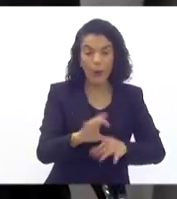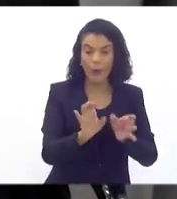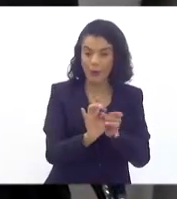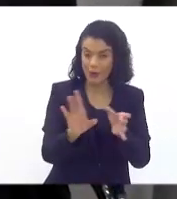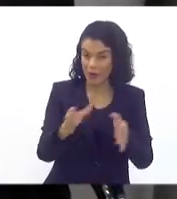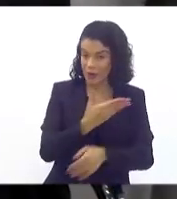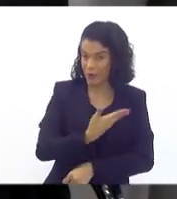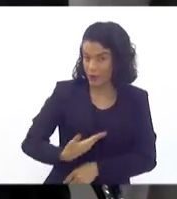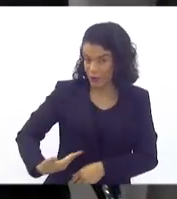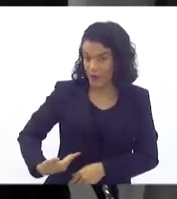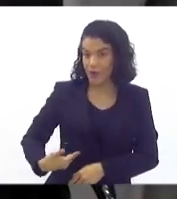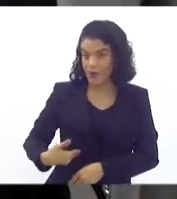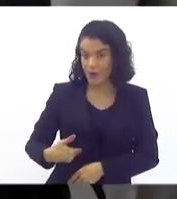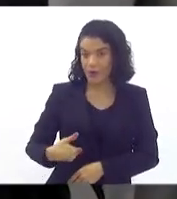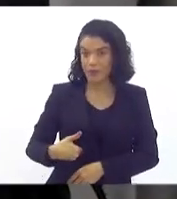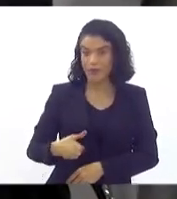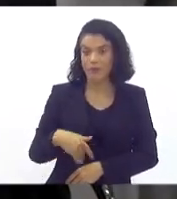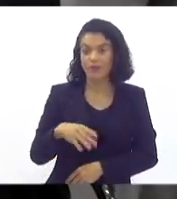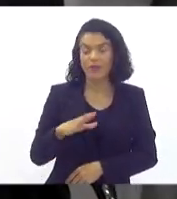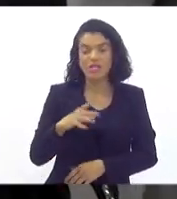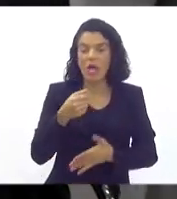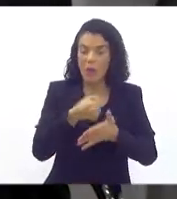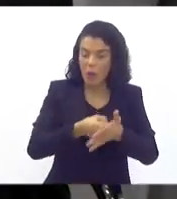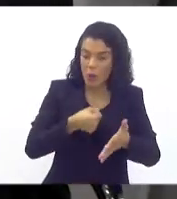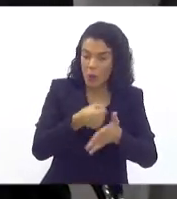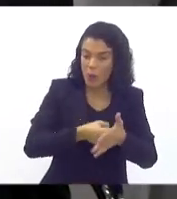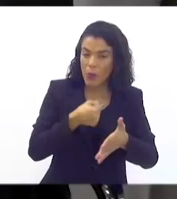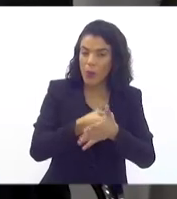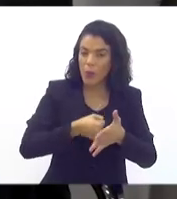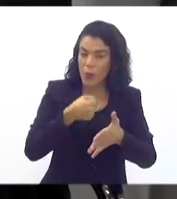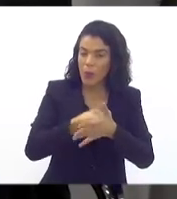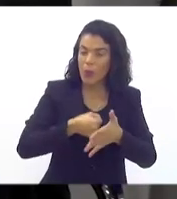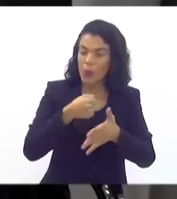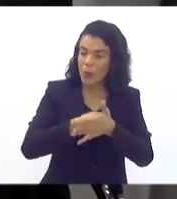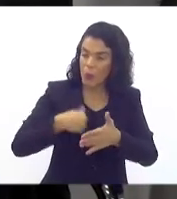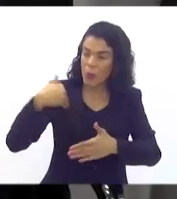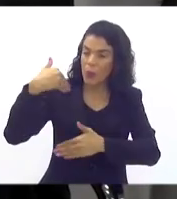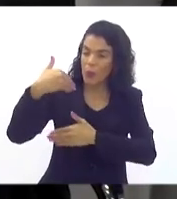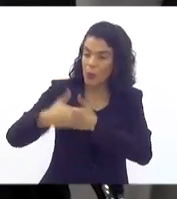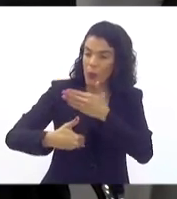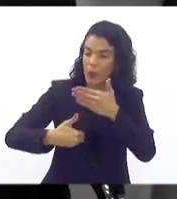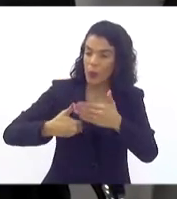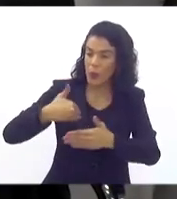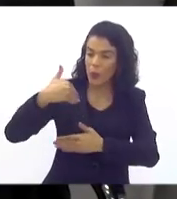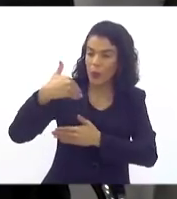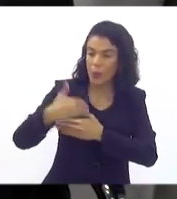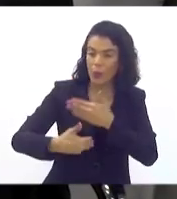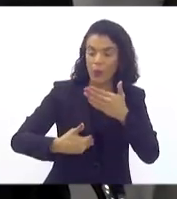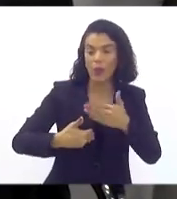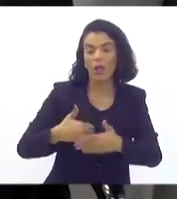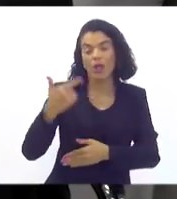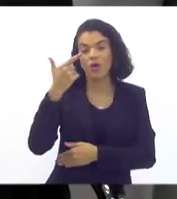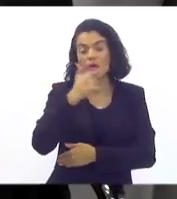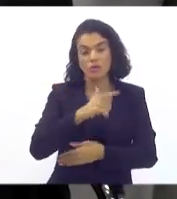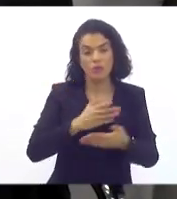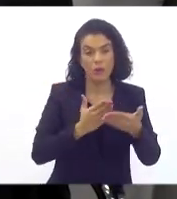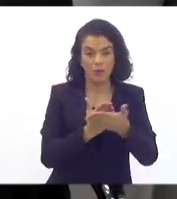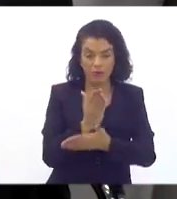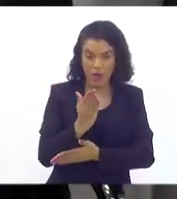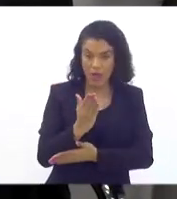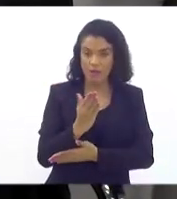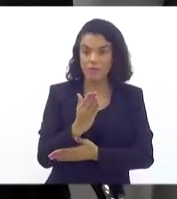governador em boa hora né Depois de uma luta grande por causa do regime fiscal né conseguiu aprovar